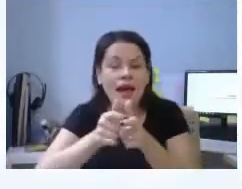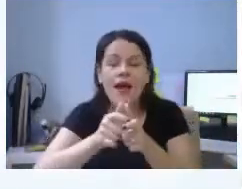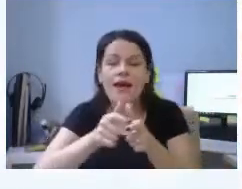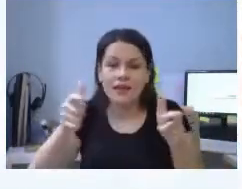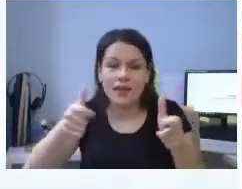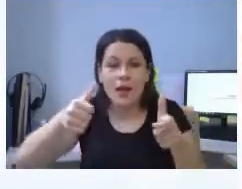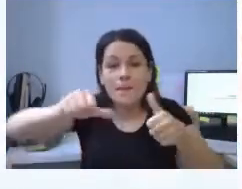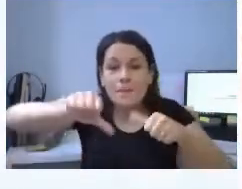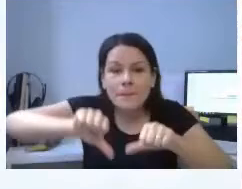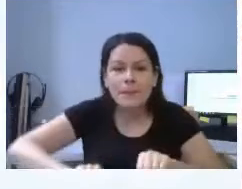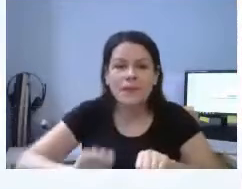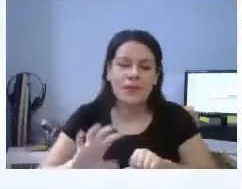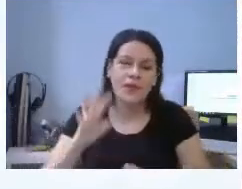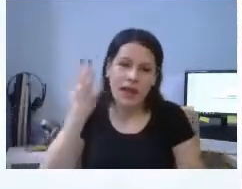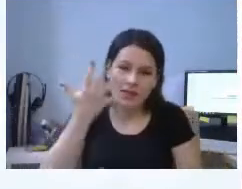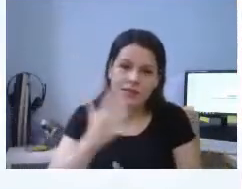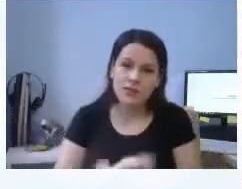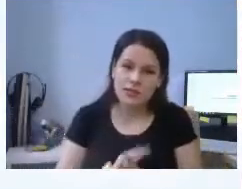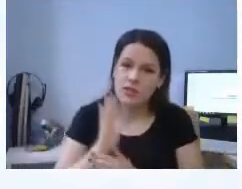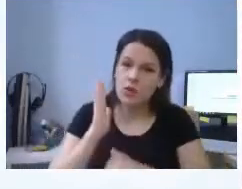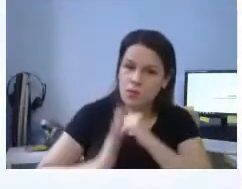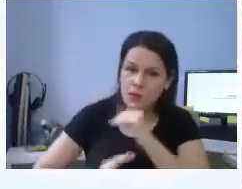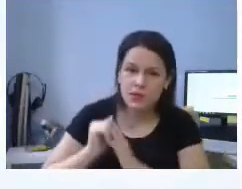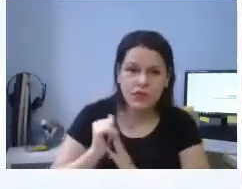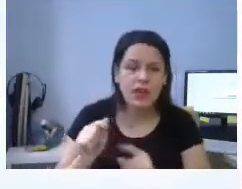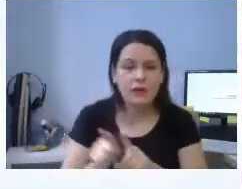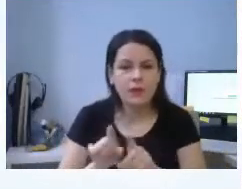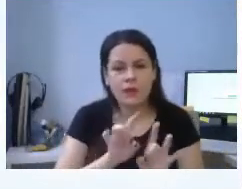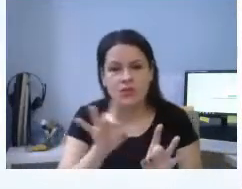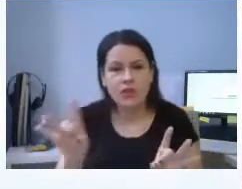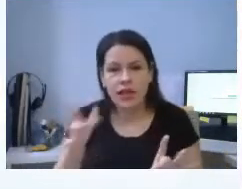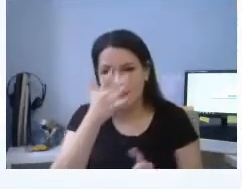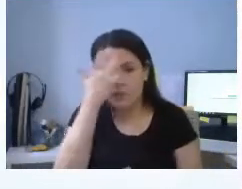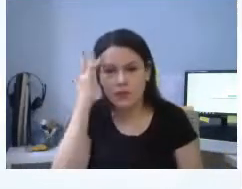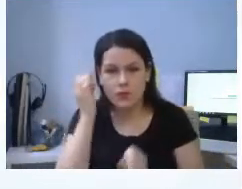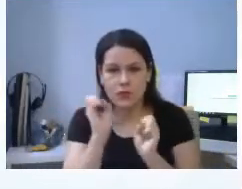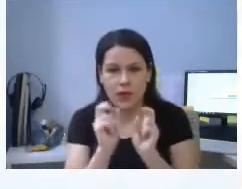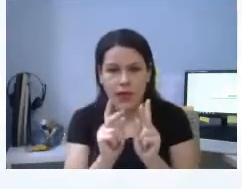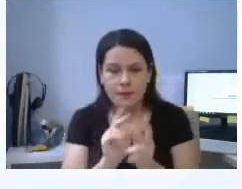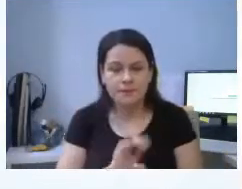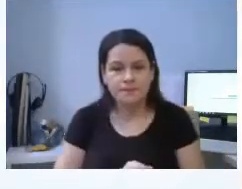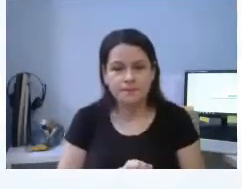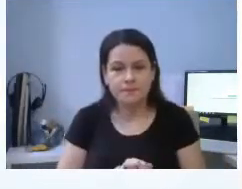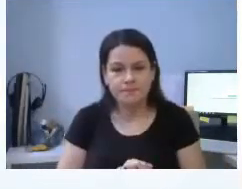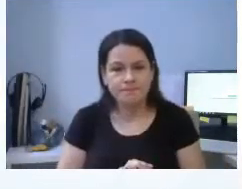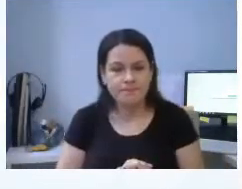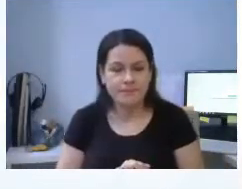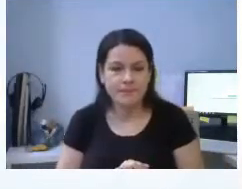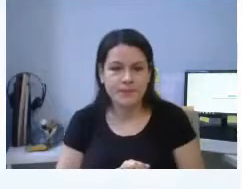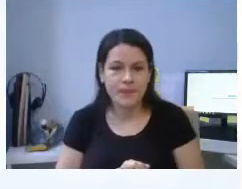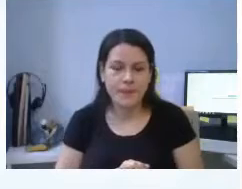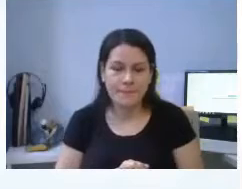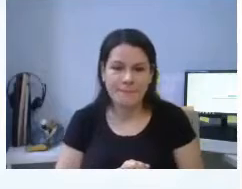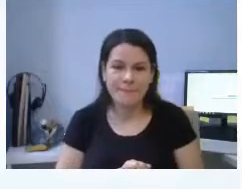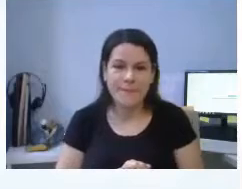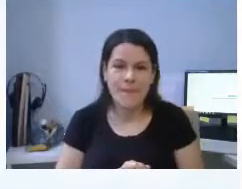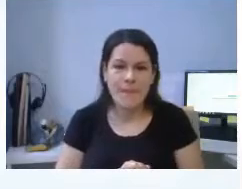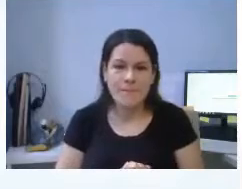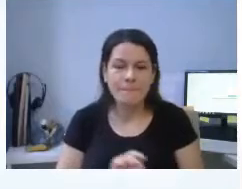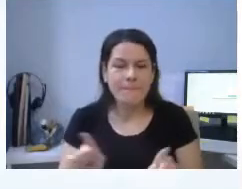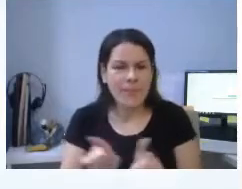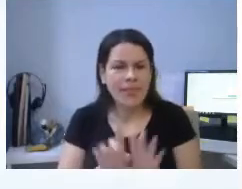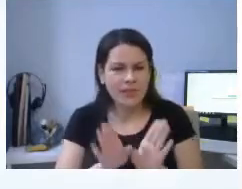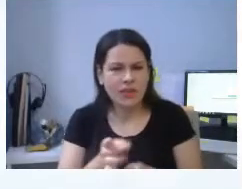a esses profissionais que vão estar expostos, ok? Até nesse ponto, então, já que você